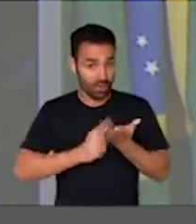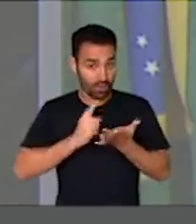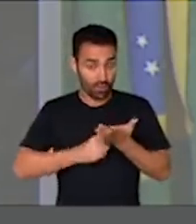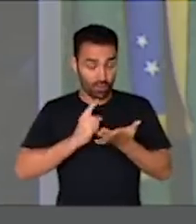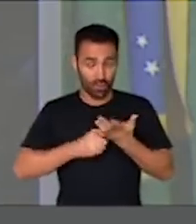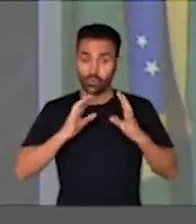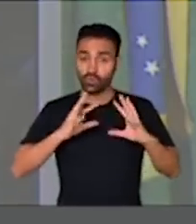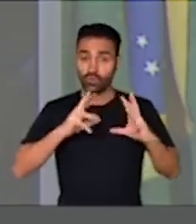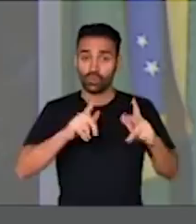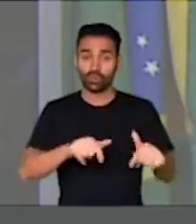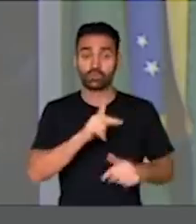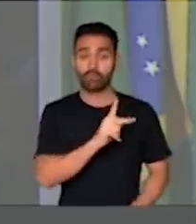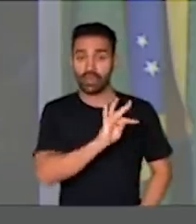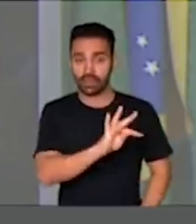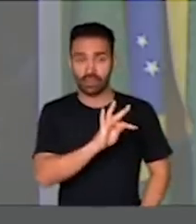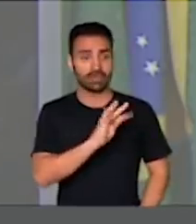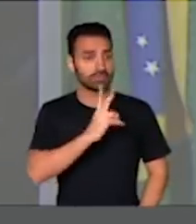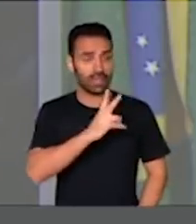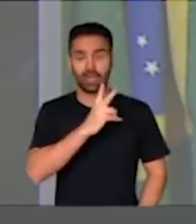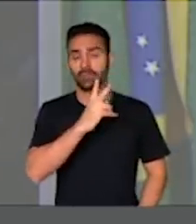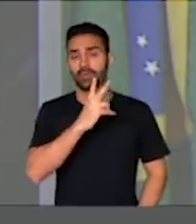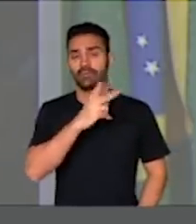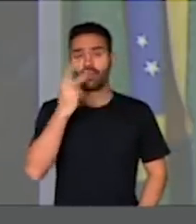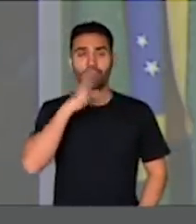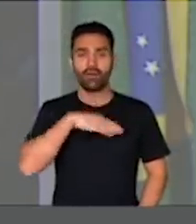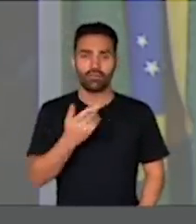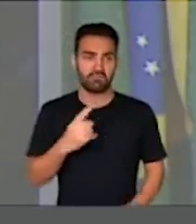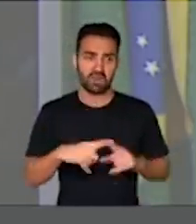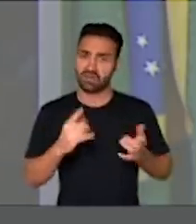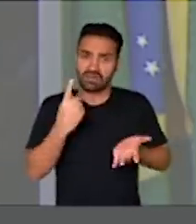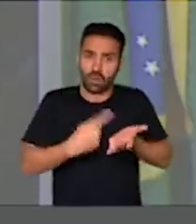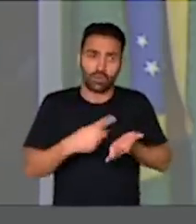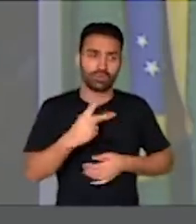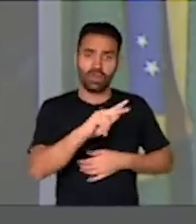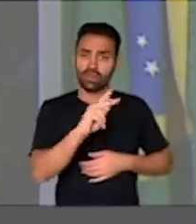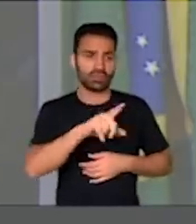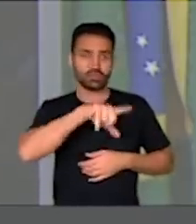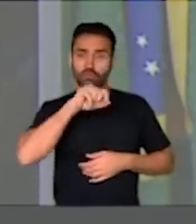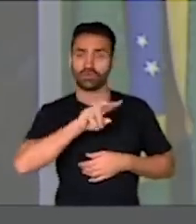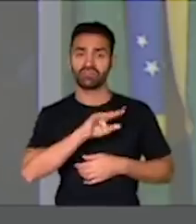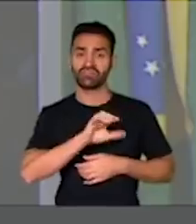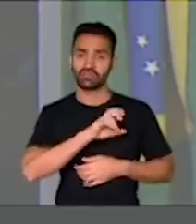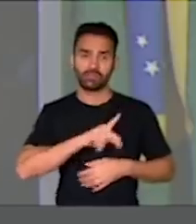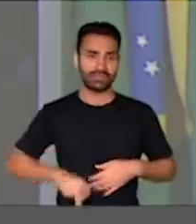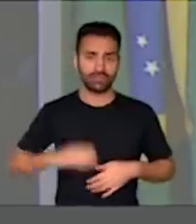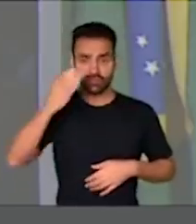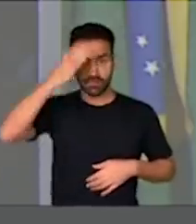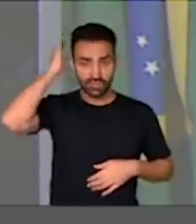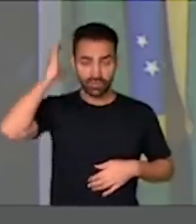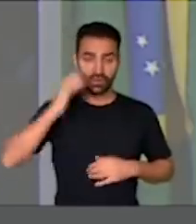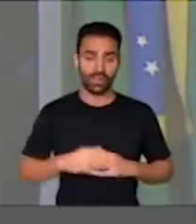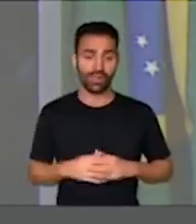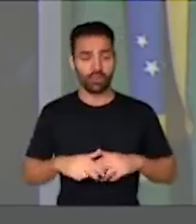tudo aquilo que o tal partido sempre criticou este acordo levou a uma vice presidência da república a constituição